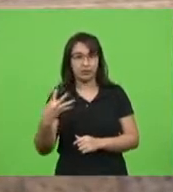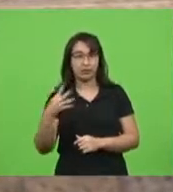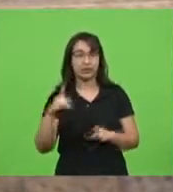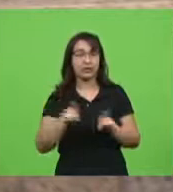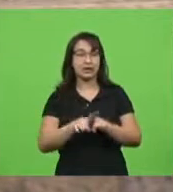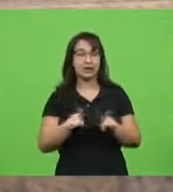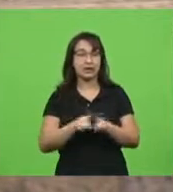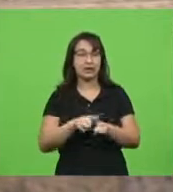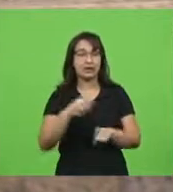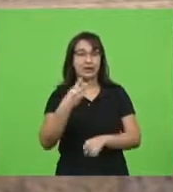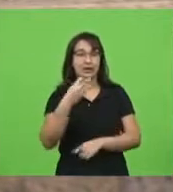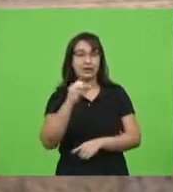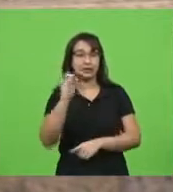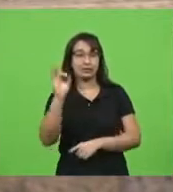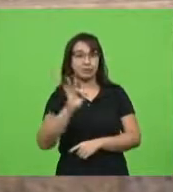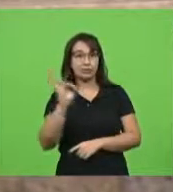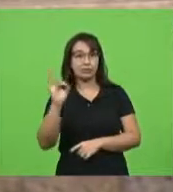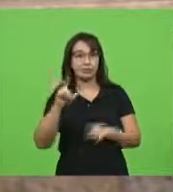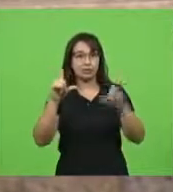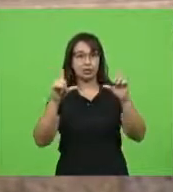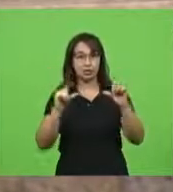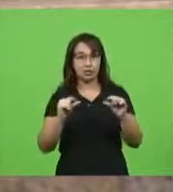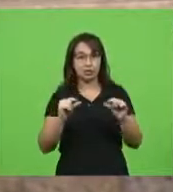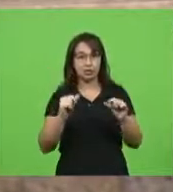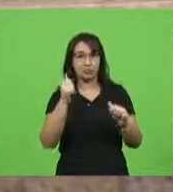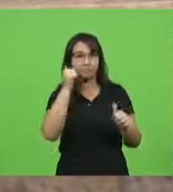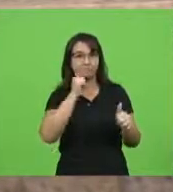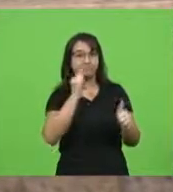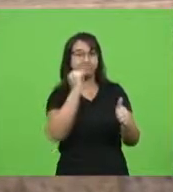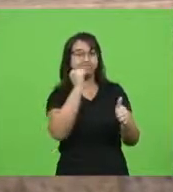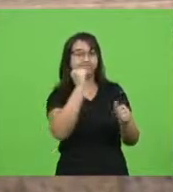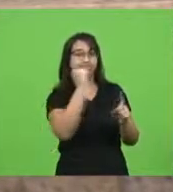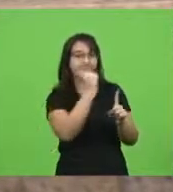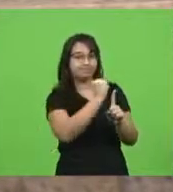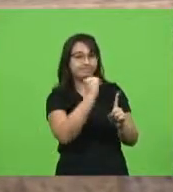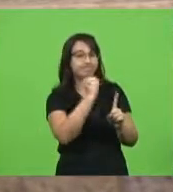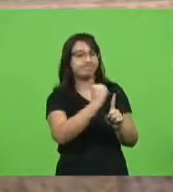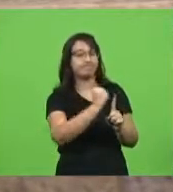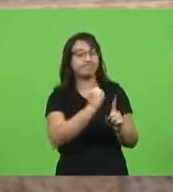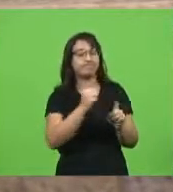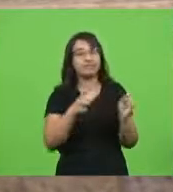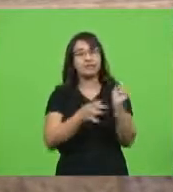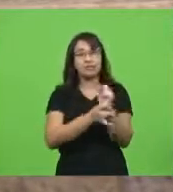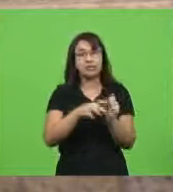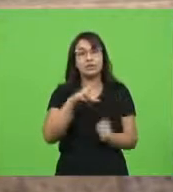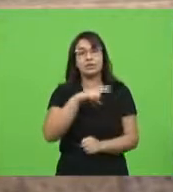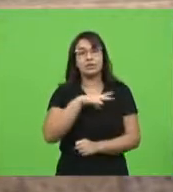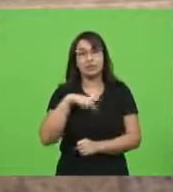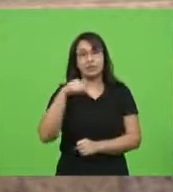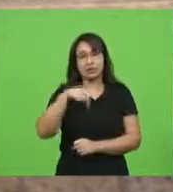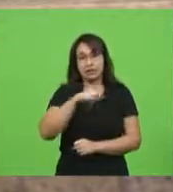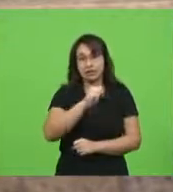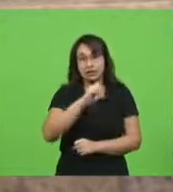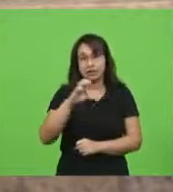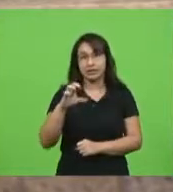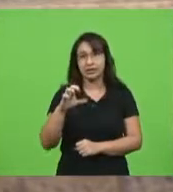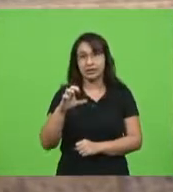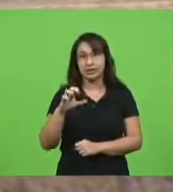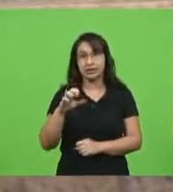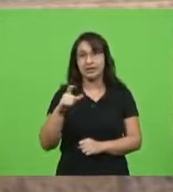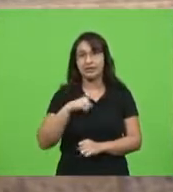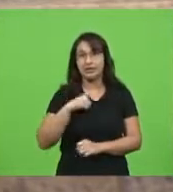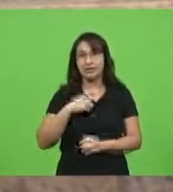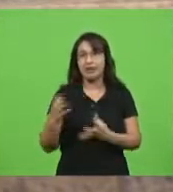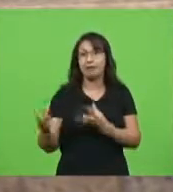feminicídio. E, de uma forma geral, a gente percebe que a segurança pública em Santa Catarina está apresentando excelentes